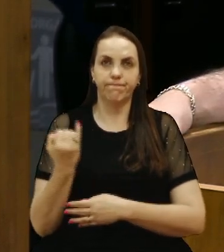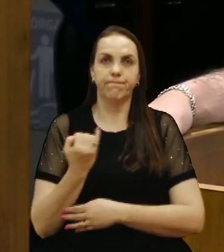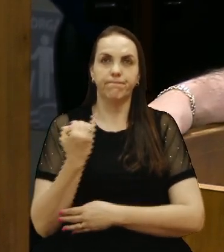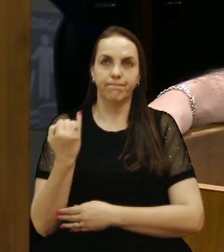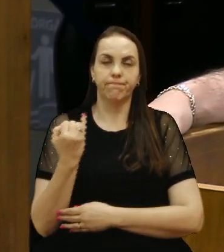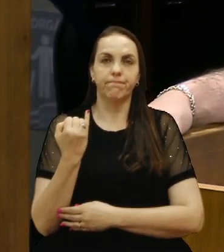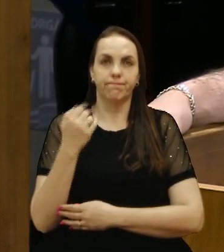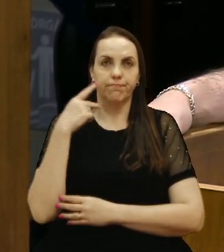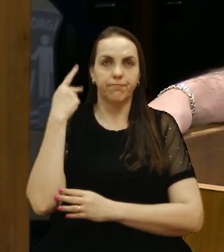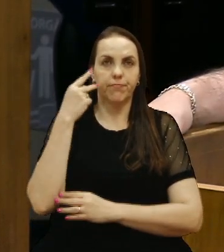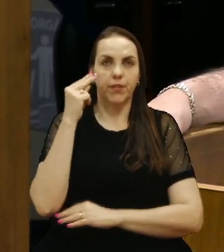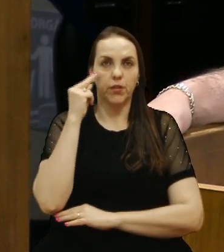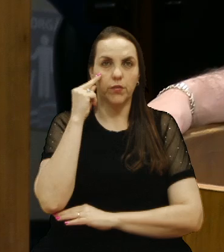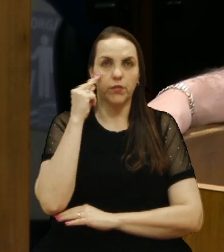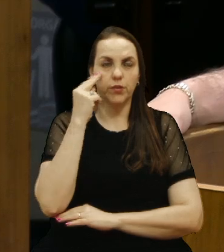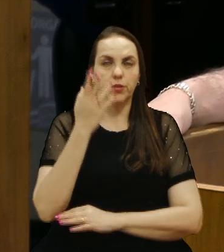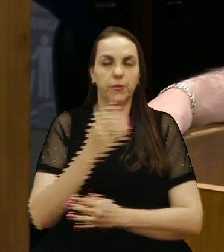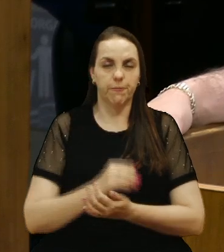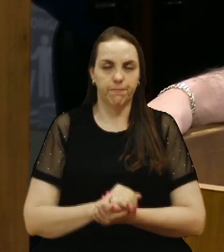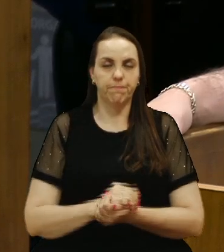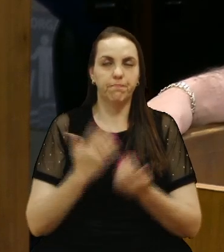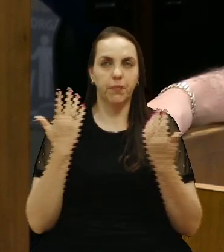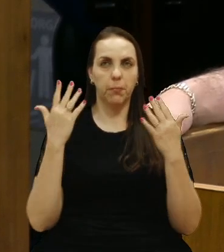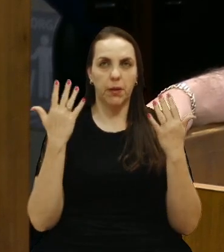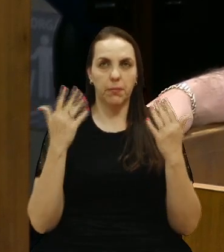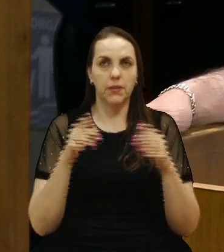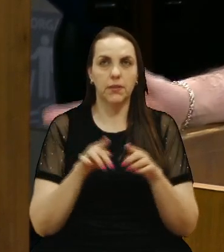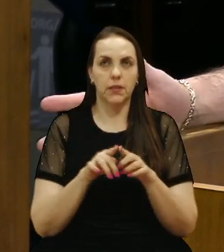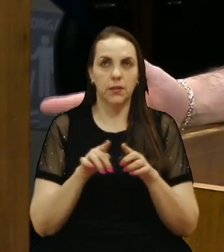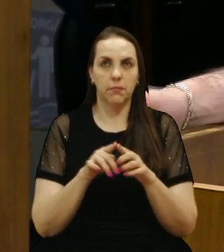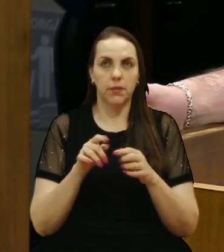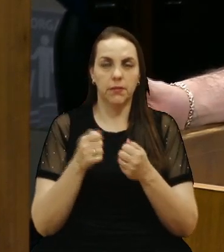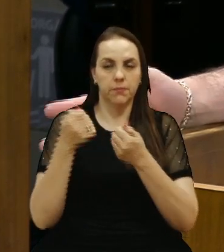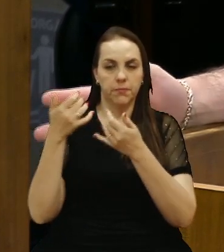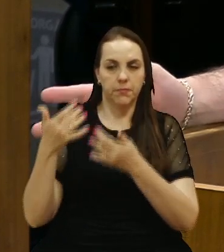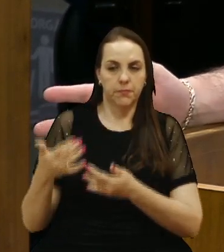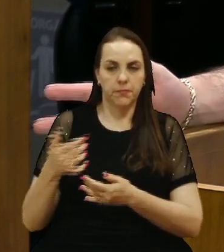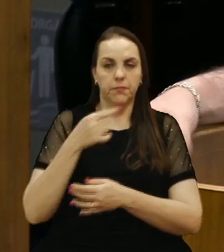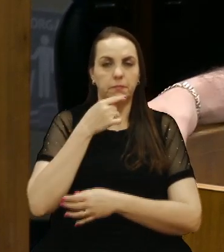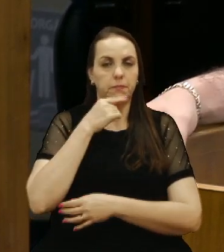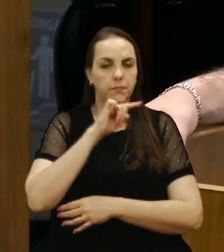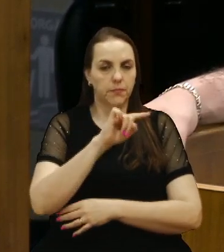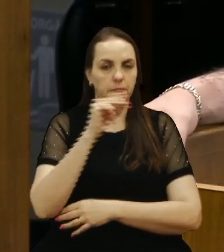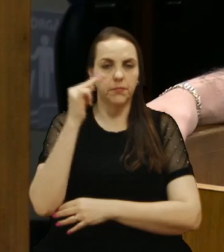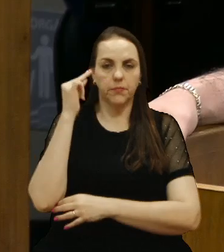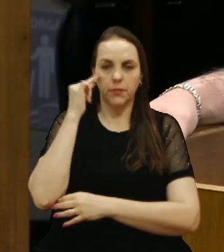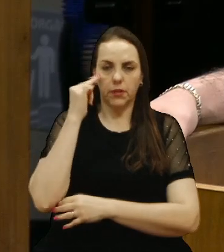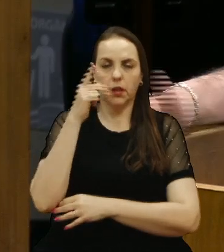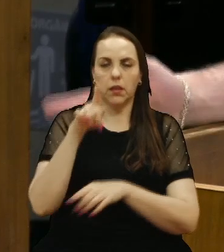vereador Fantinel. E aqui parabenizar pelas falas do vereador Caleb, vereador Fantinel também,